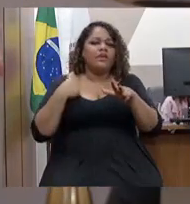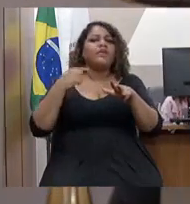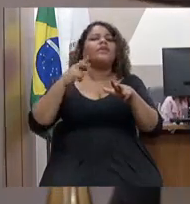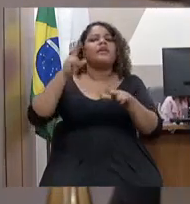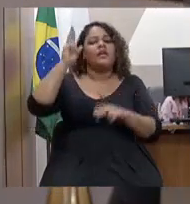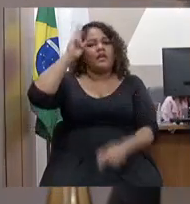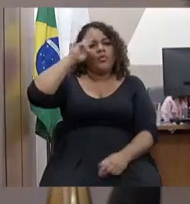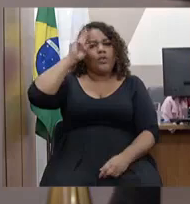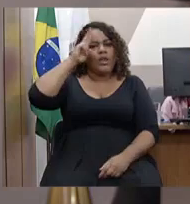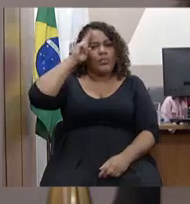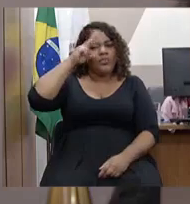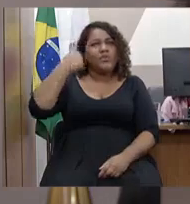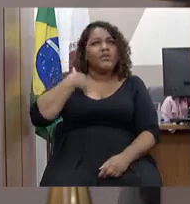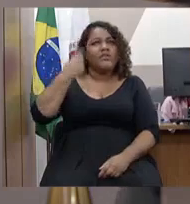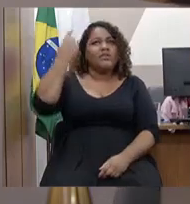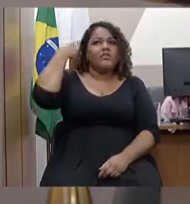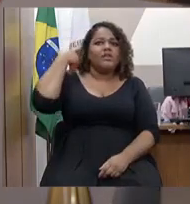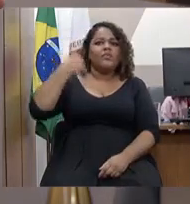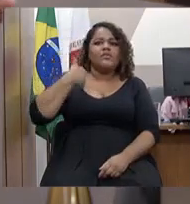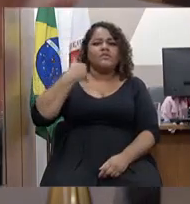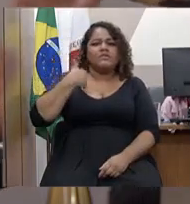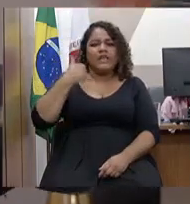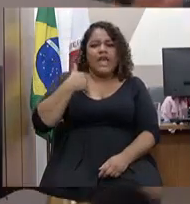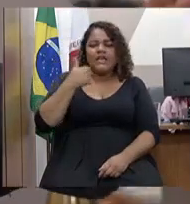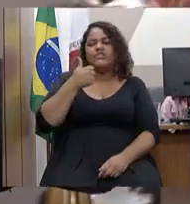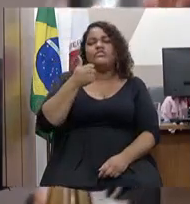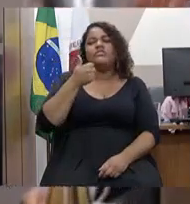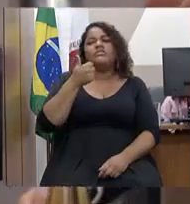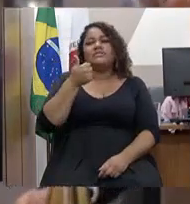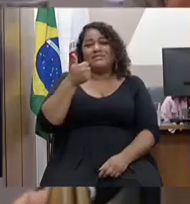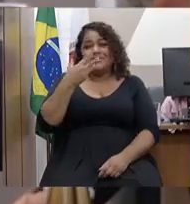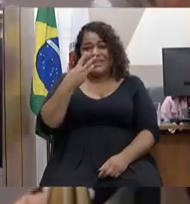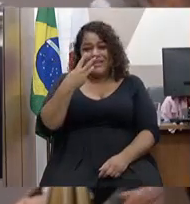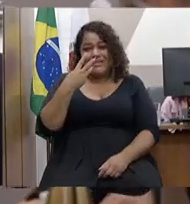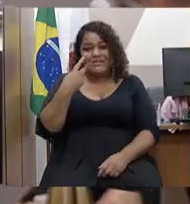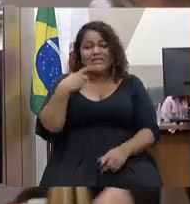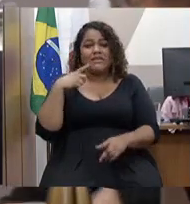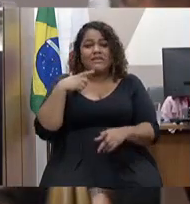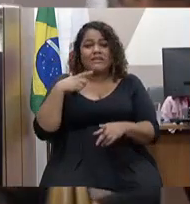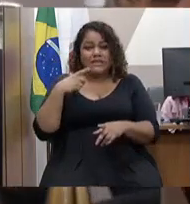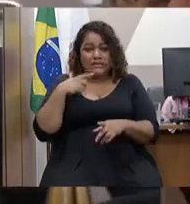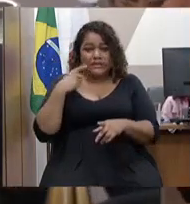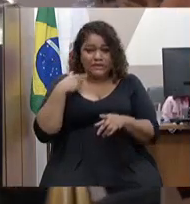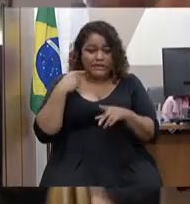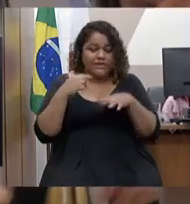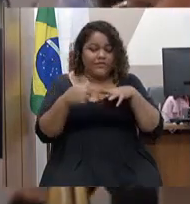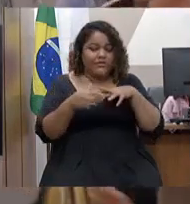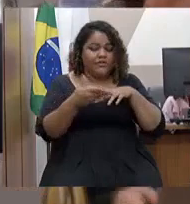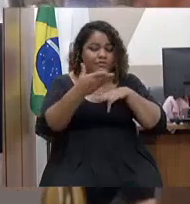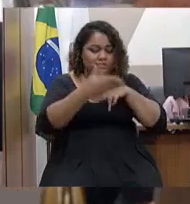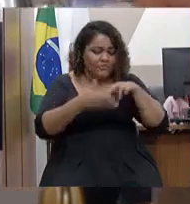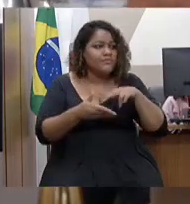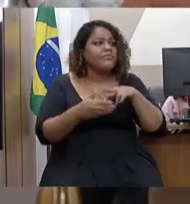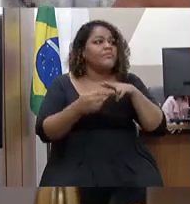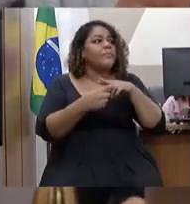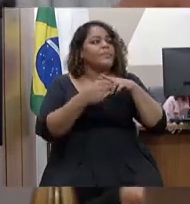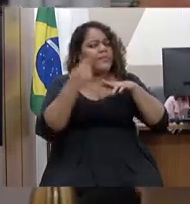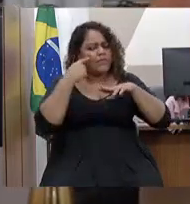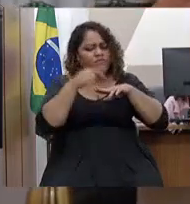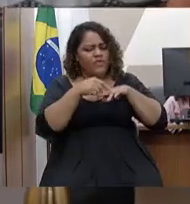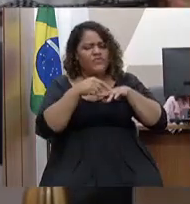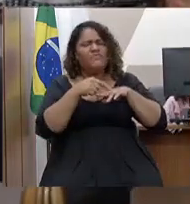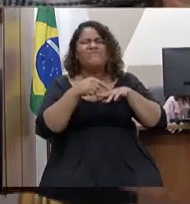e ferir meu dedão na tupia até o olho até hoje eu olho e vejo a marca desse acidente